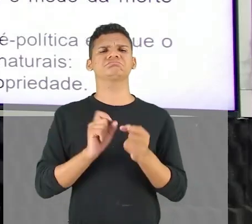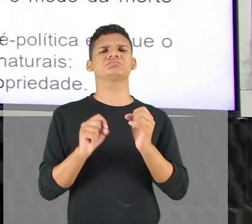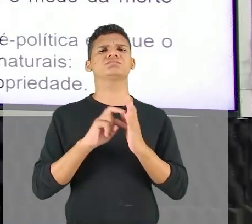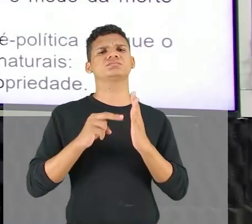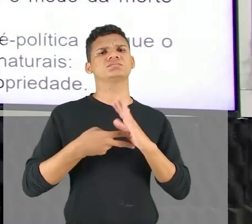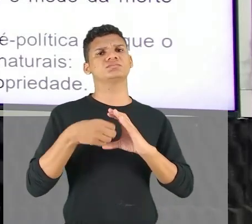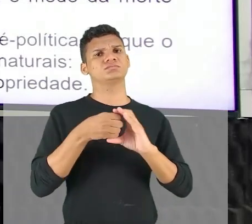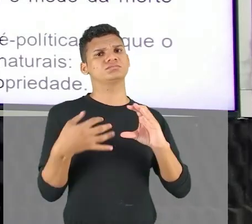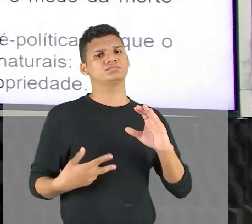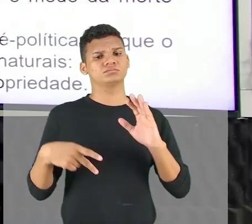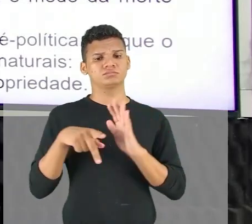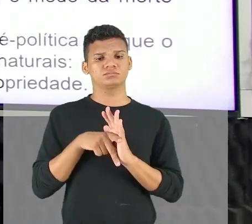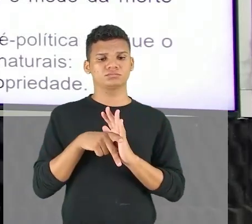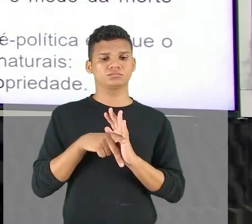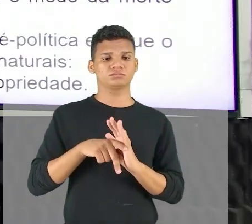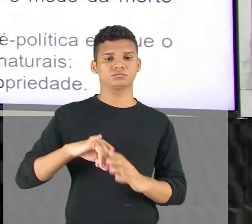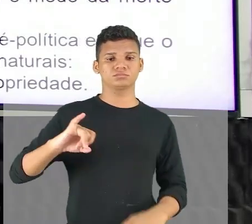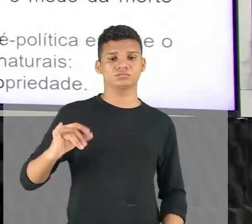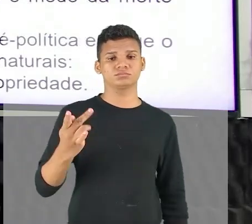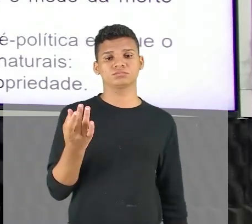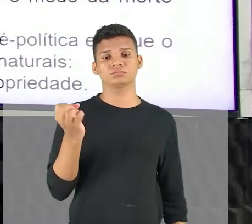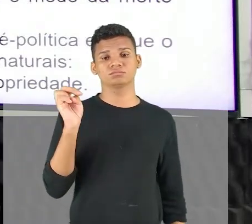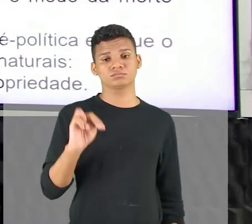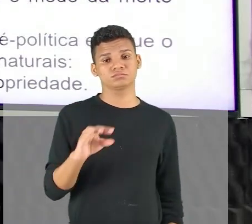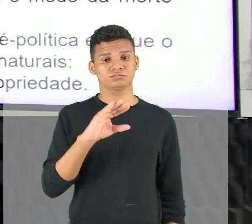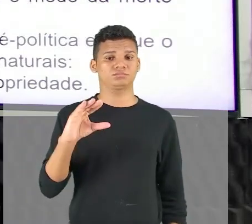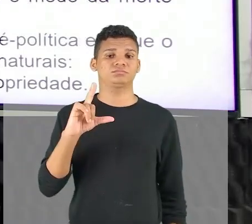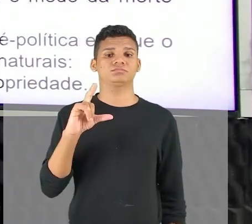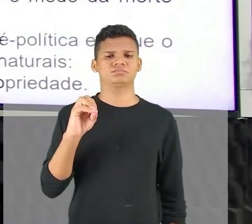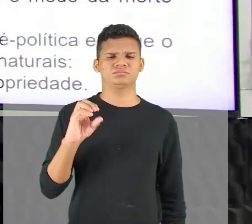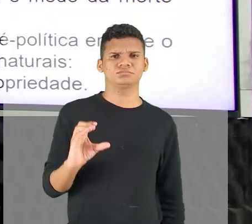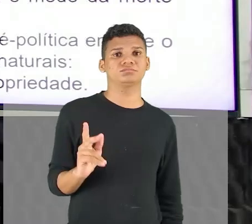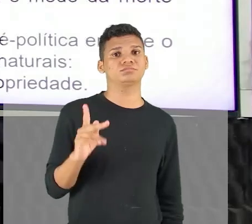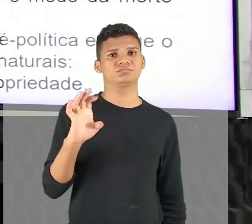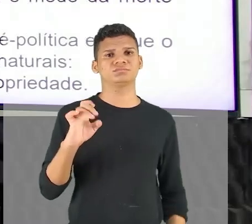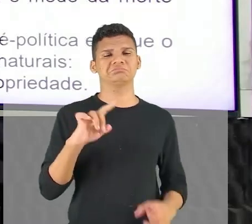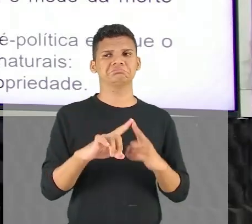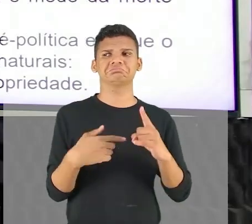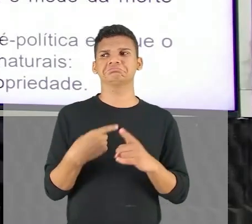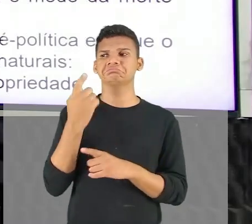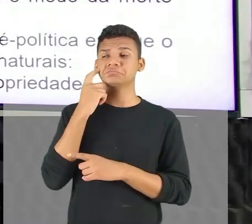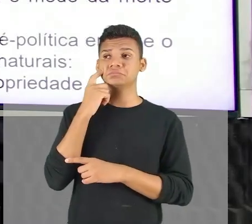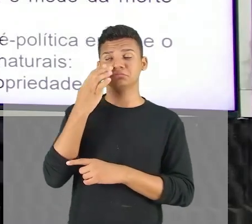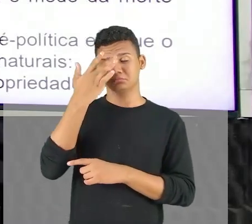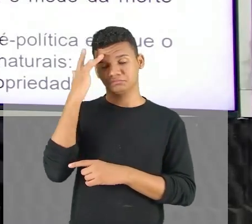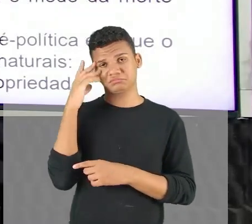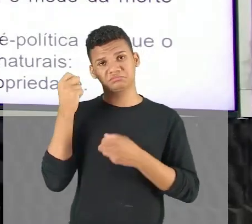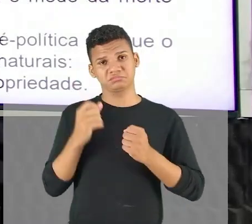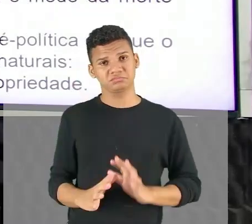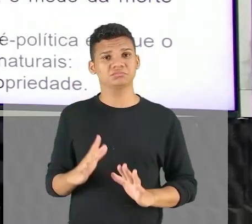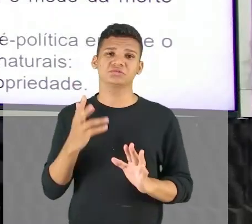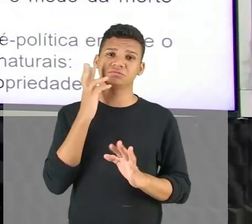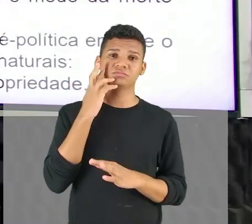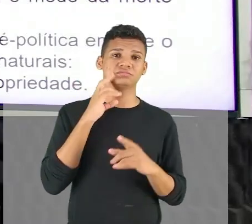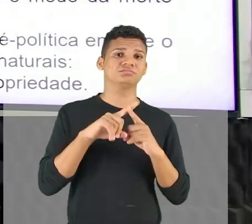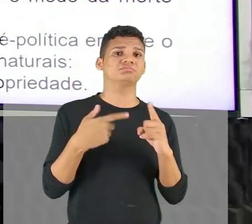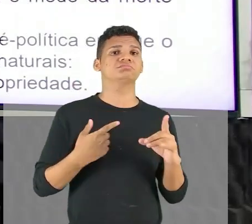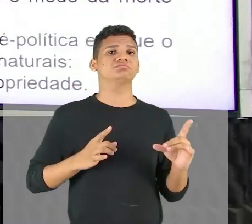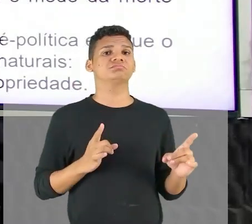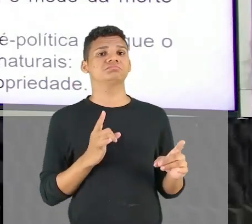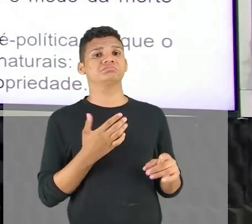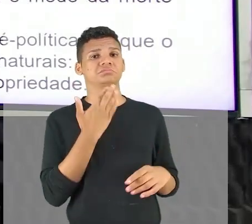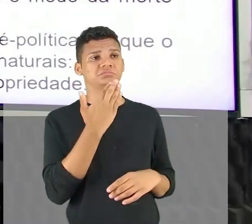característica do pensamento de John Locke. John Locke vai defender que o homem nasce com esses atributos aqui, em seu estado natural. E ele está pedindo para identificar